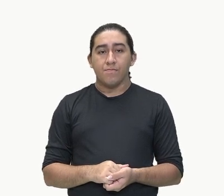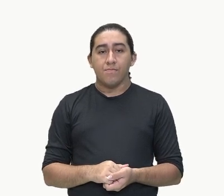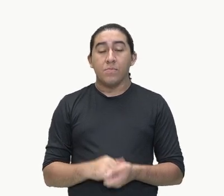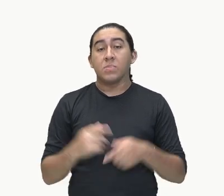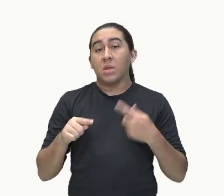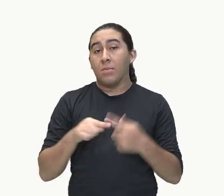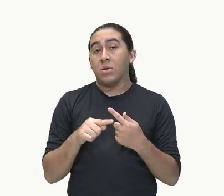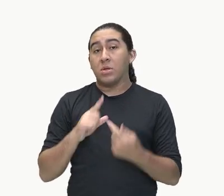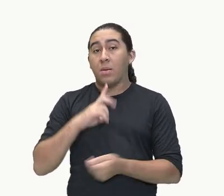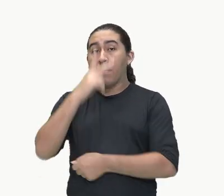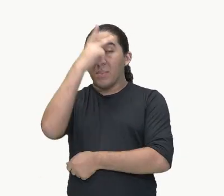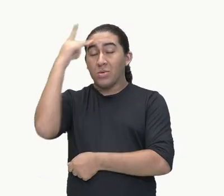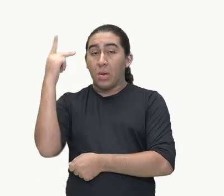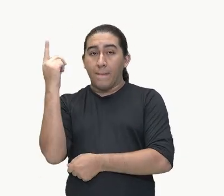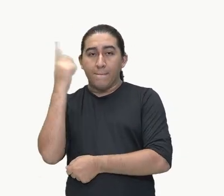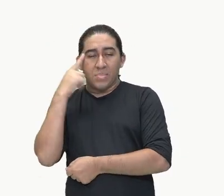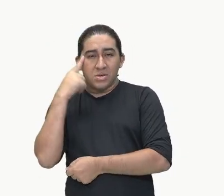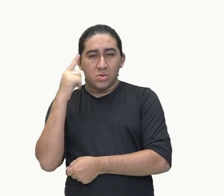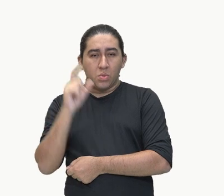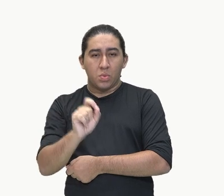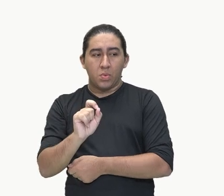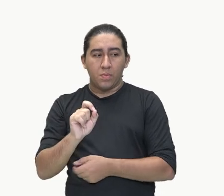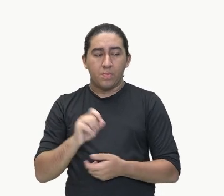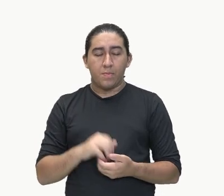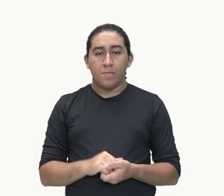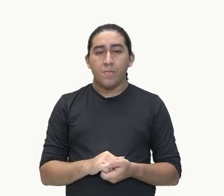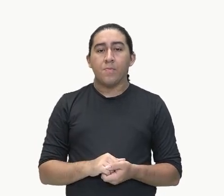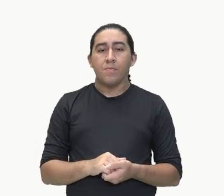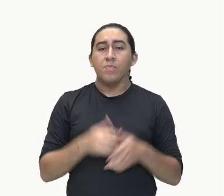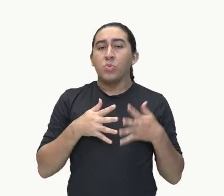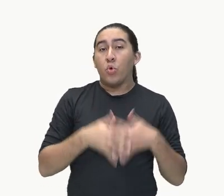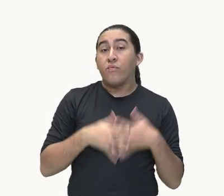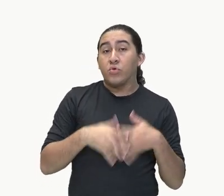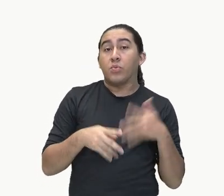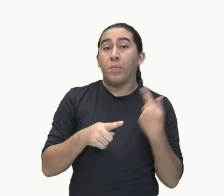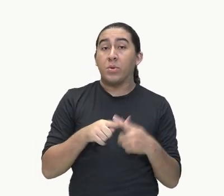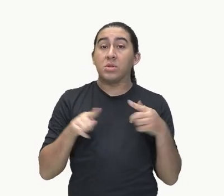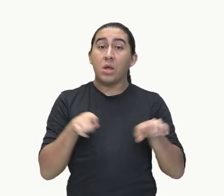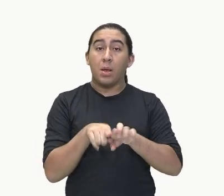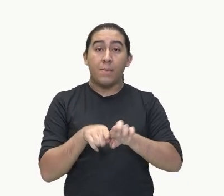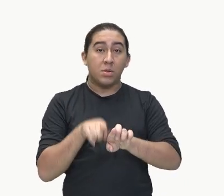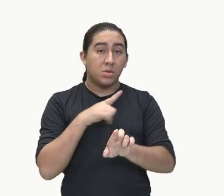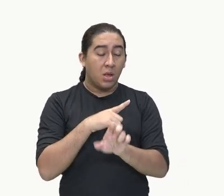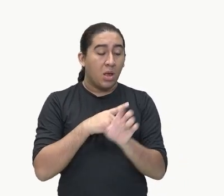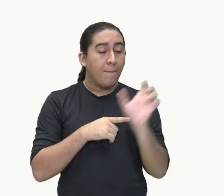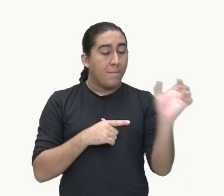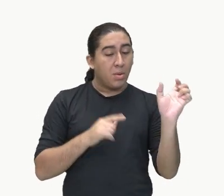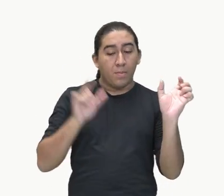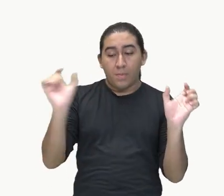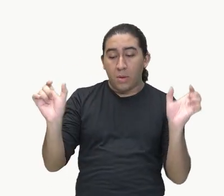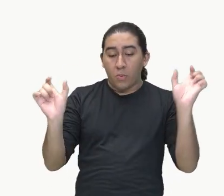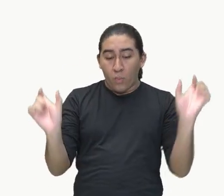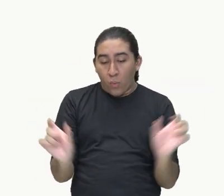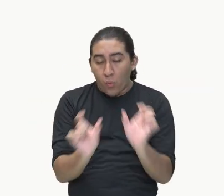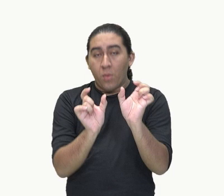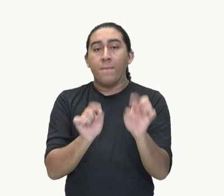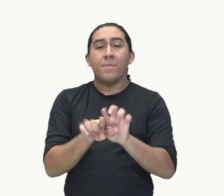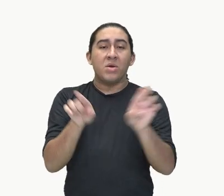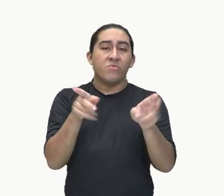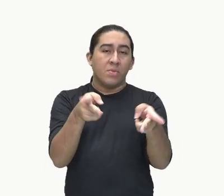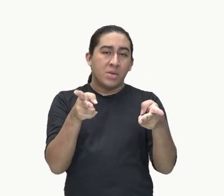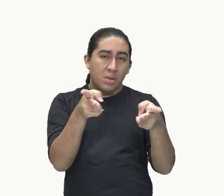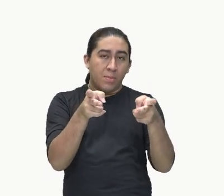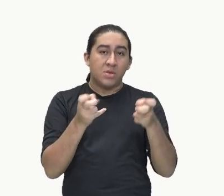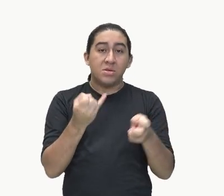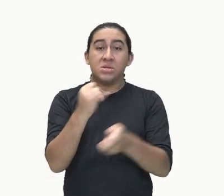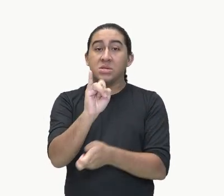tem gente que confunde, porque também tem prefixo e sufixo, mas vocês viram que quando